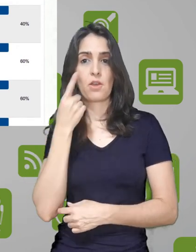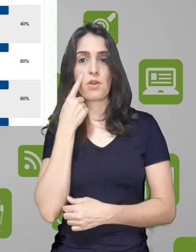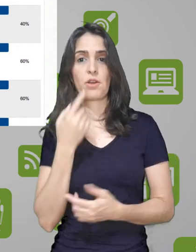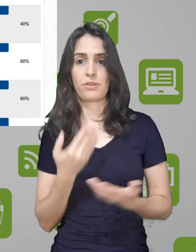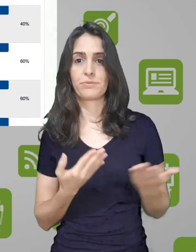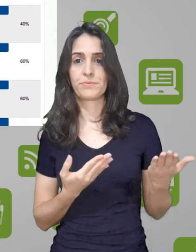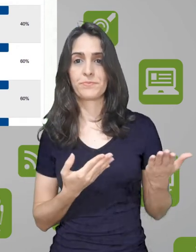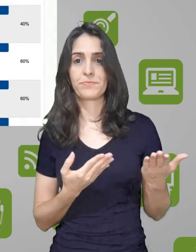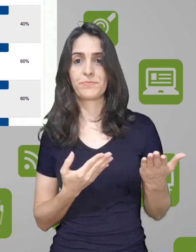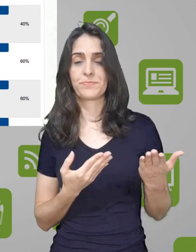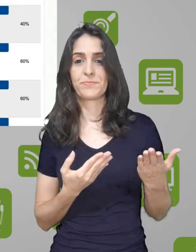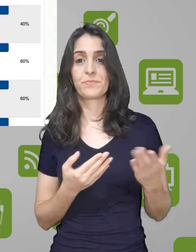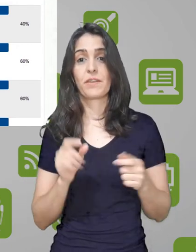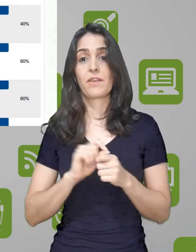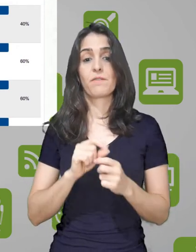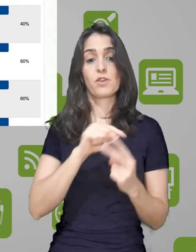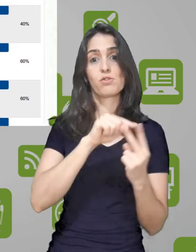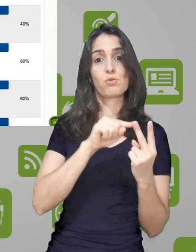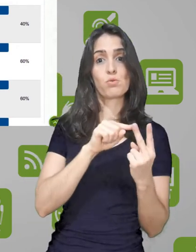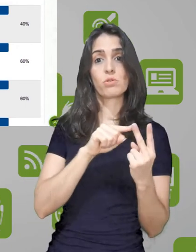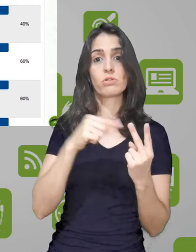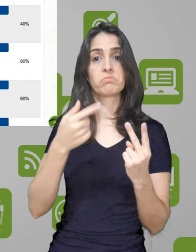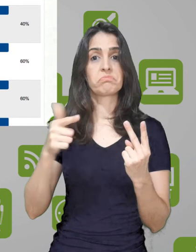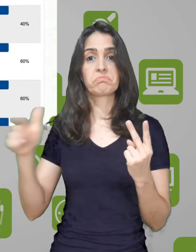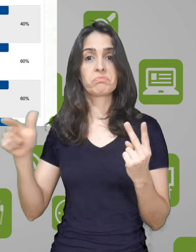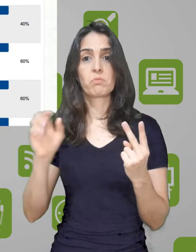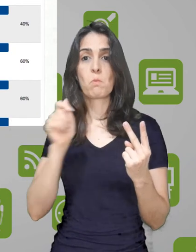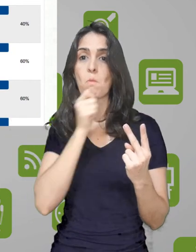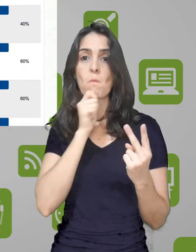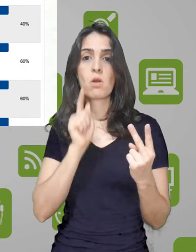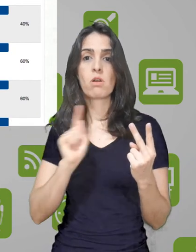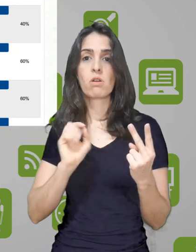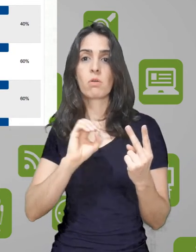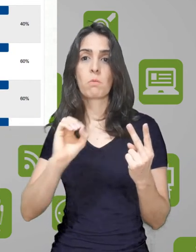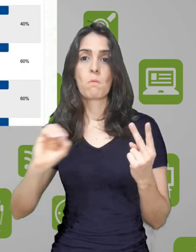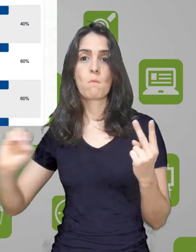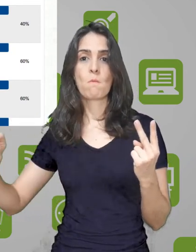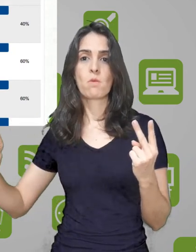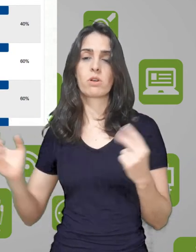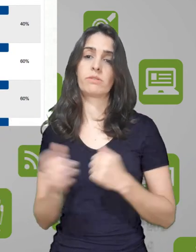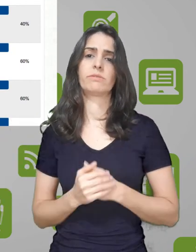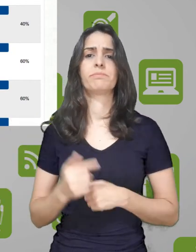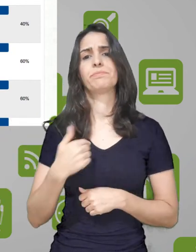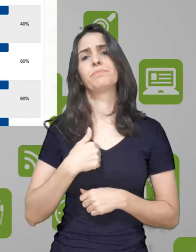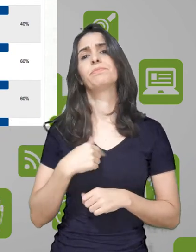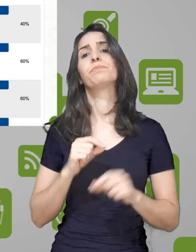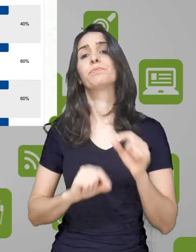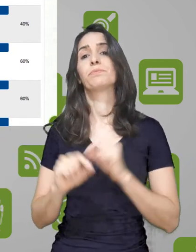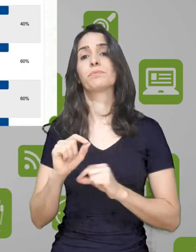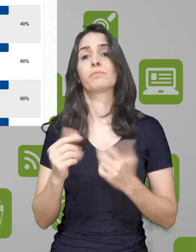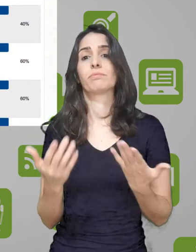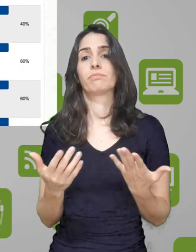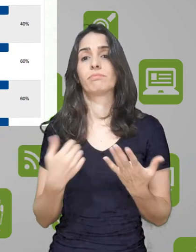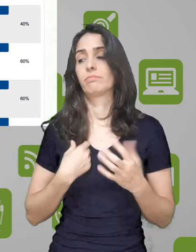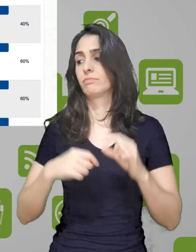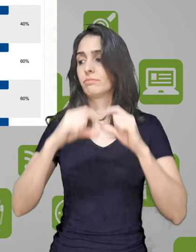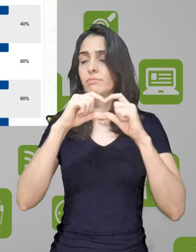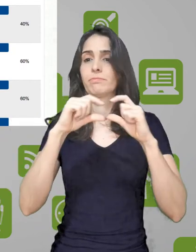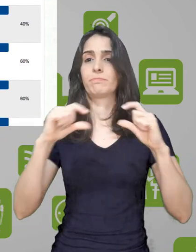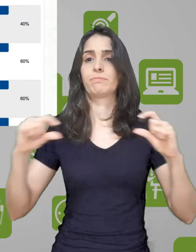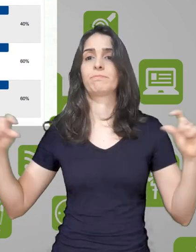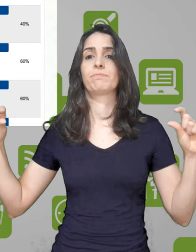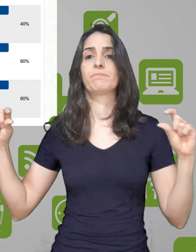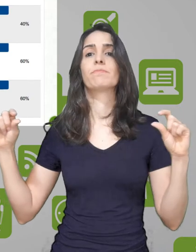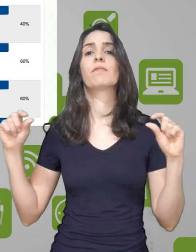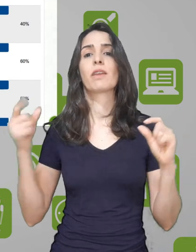aqui do José Ruby e ele fez as duas primeiras e ele já não fez mais nenhuma atividade e aí o que que eu posso fazer também